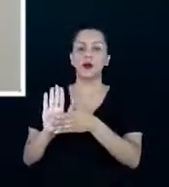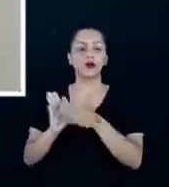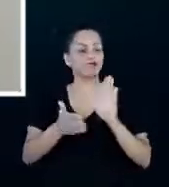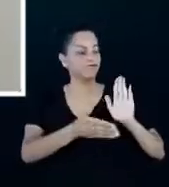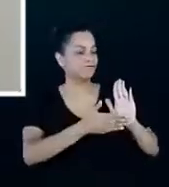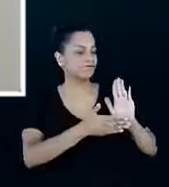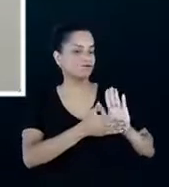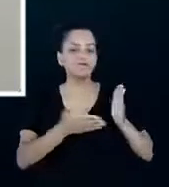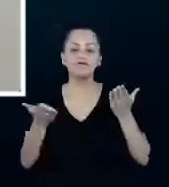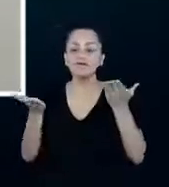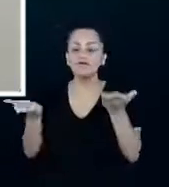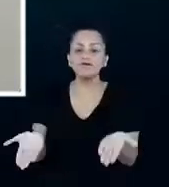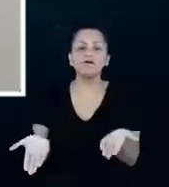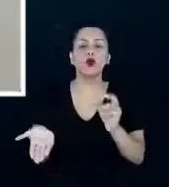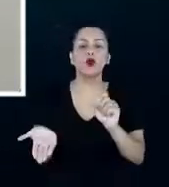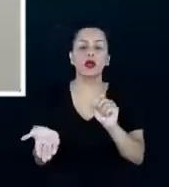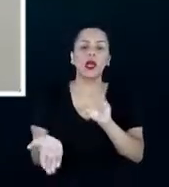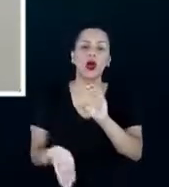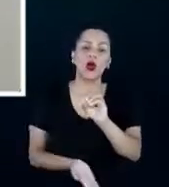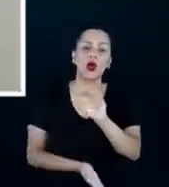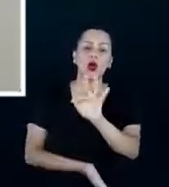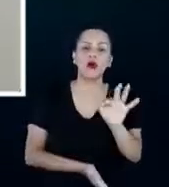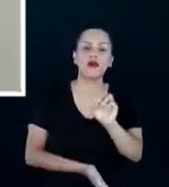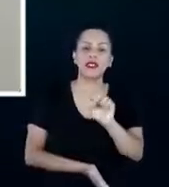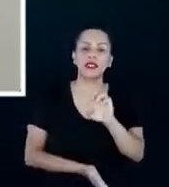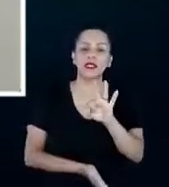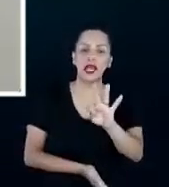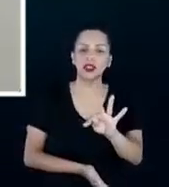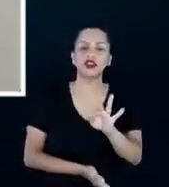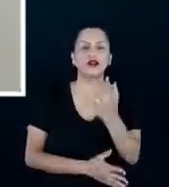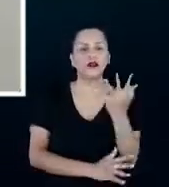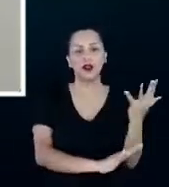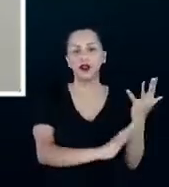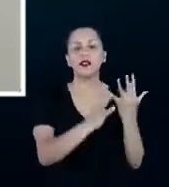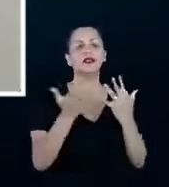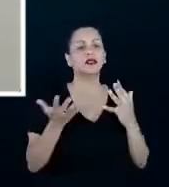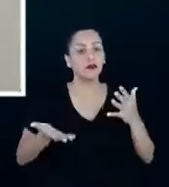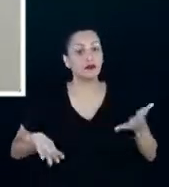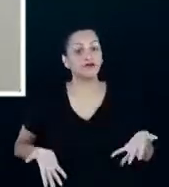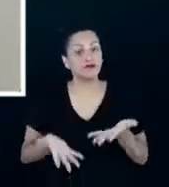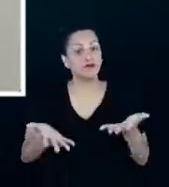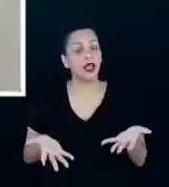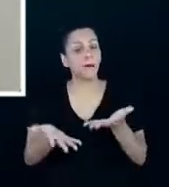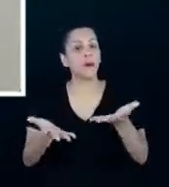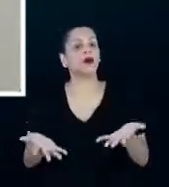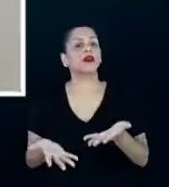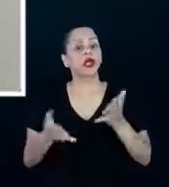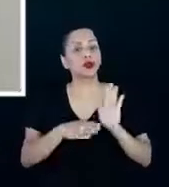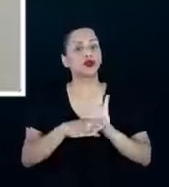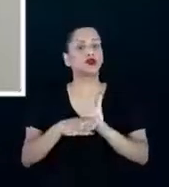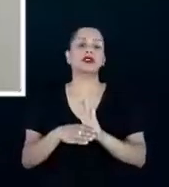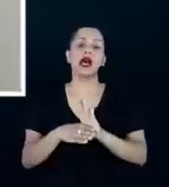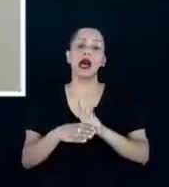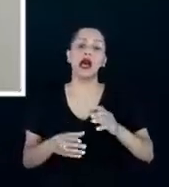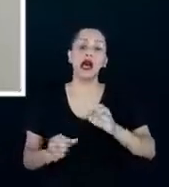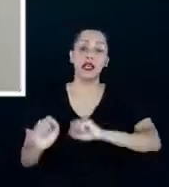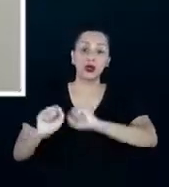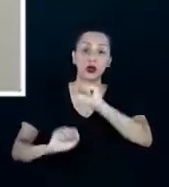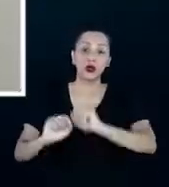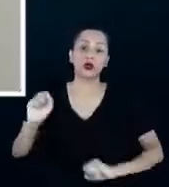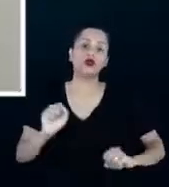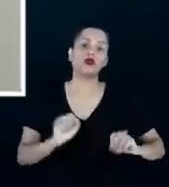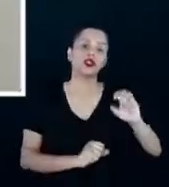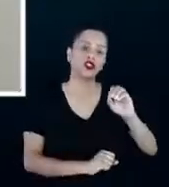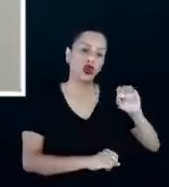financiamento para offset florestal, o que vai beneficiar muito a indústria de óleo e gás no Brasil. Então, isso é uma coisa muito relevante. Já falei, né, dos estudos da